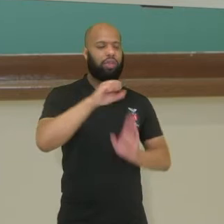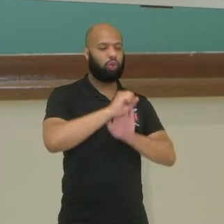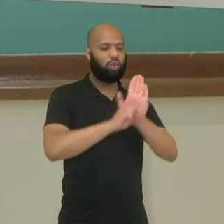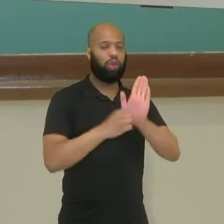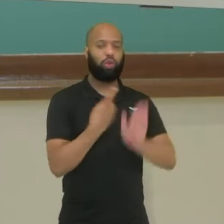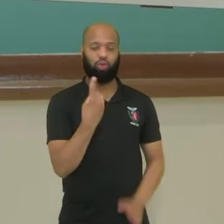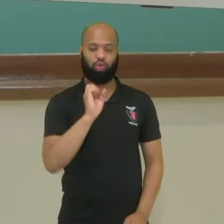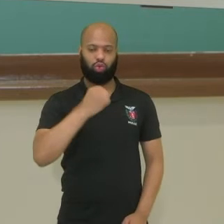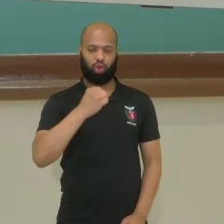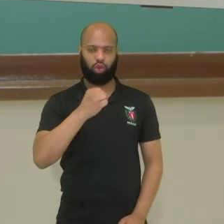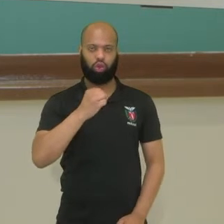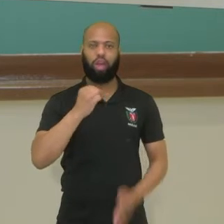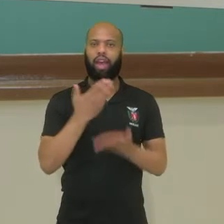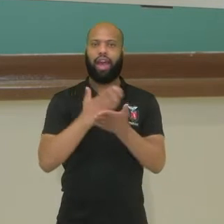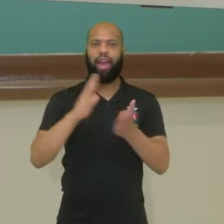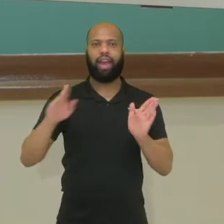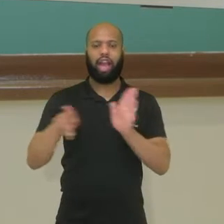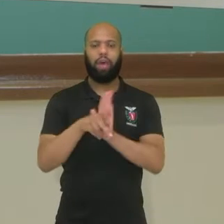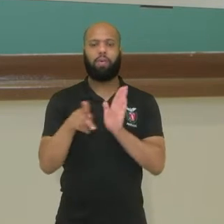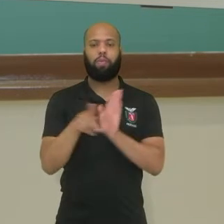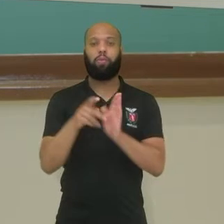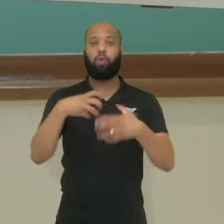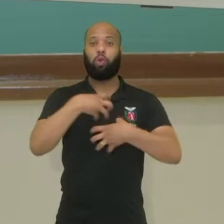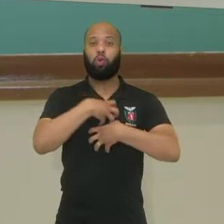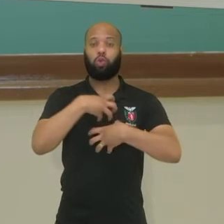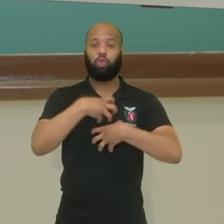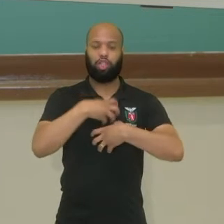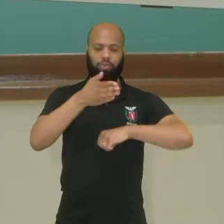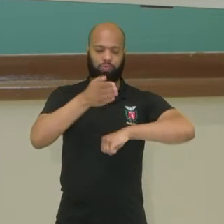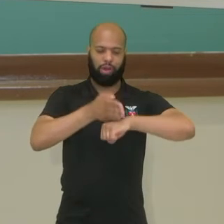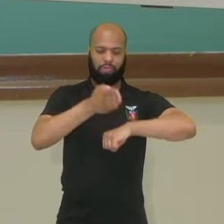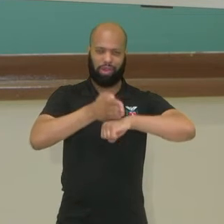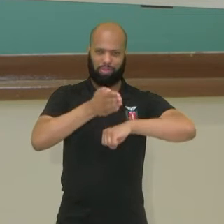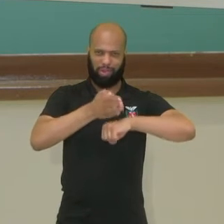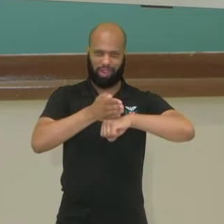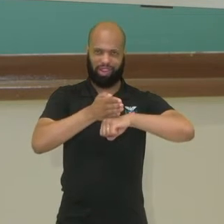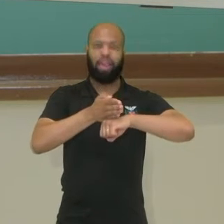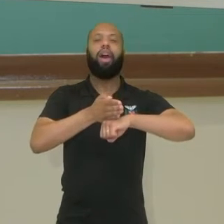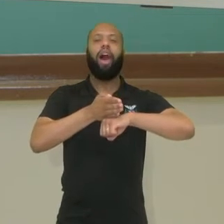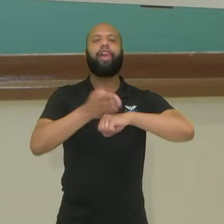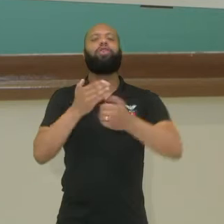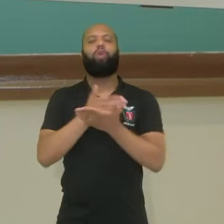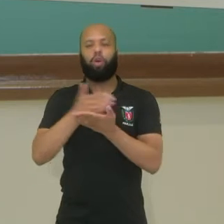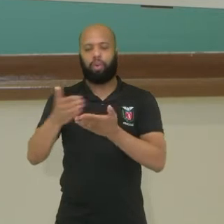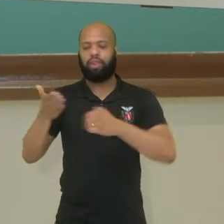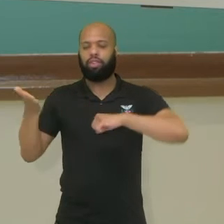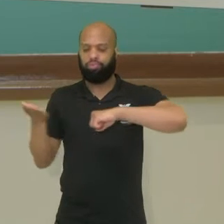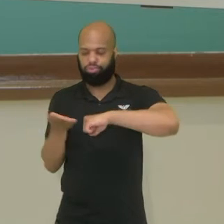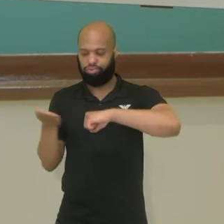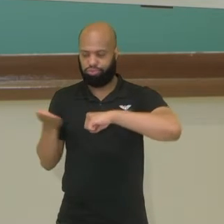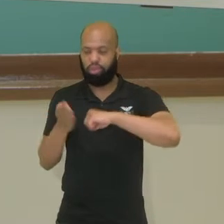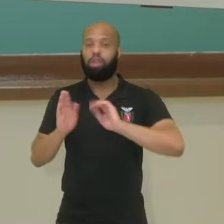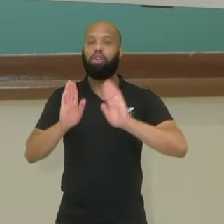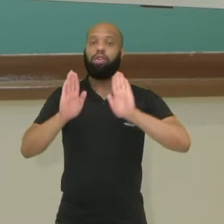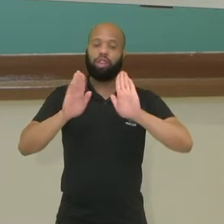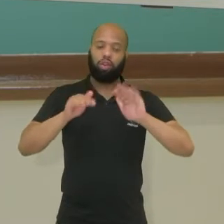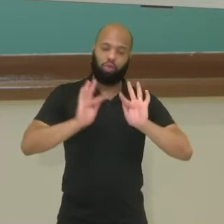pôr fim à Idade Moderna, o início da história contemporânea, e com o fim da Revolução Francesa, no ano